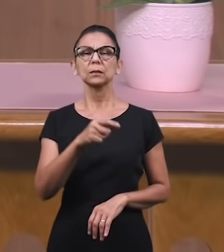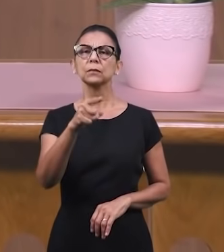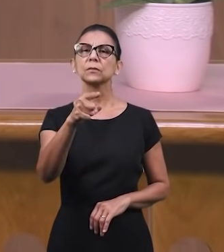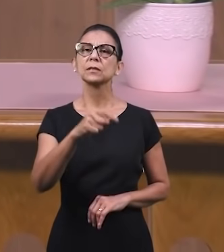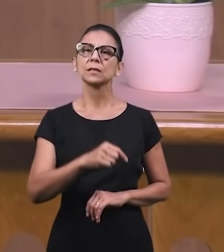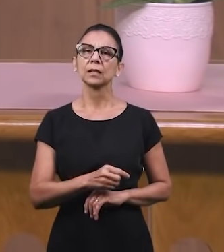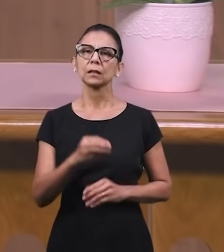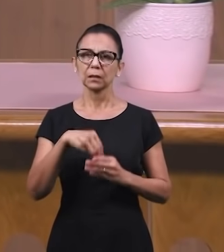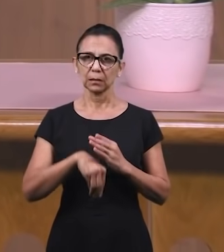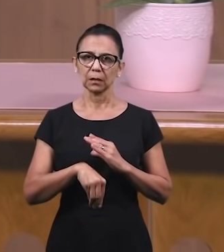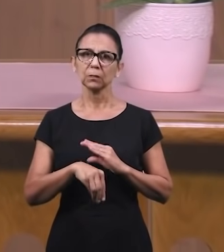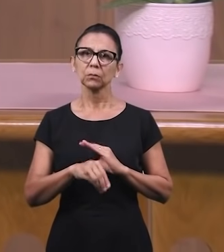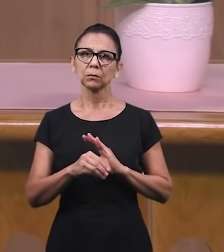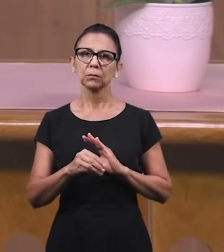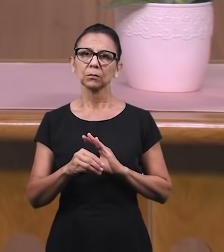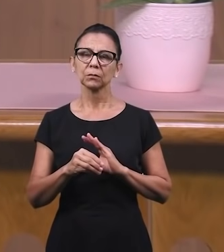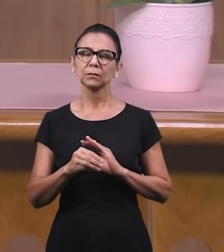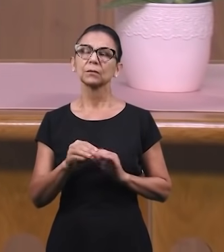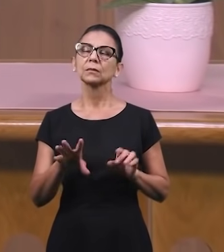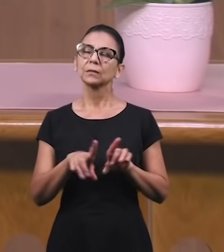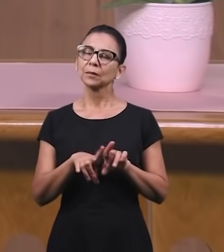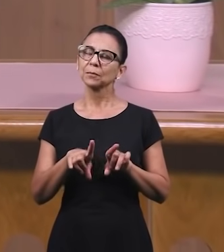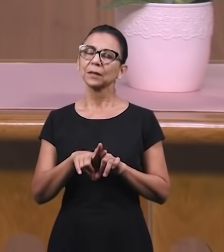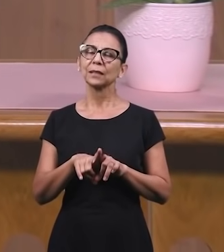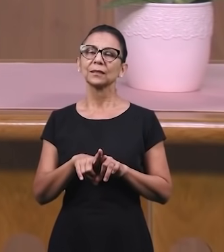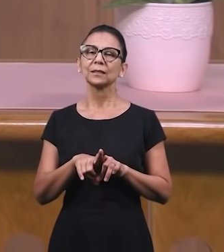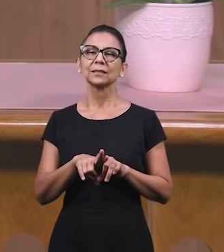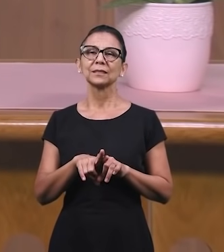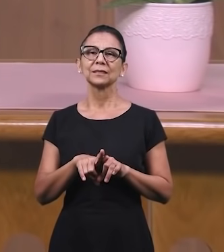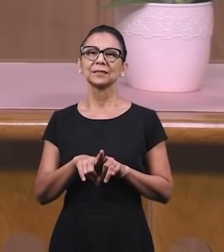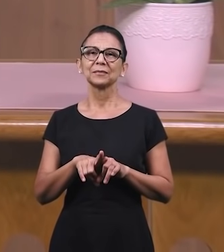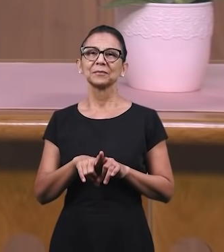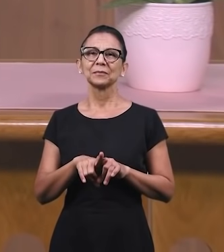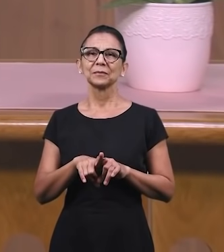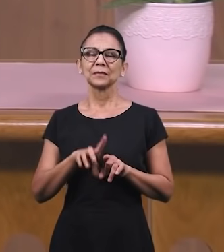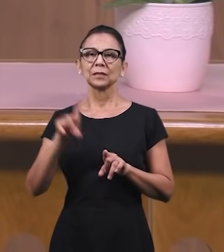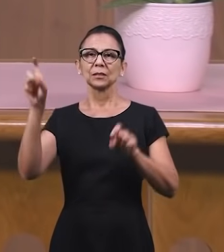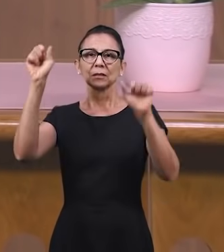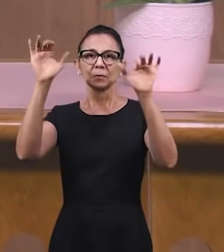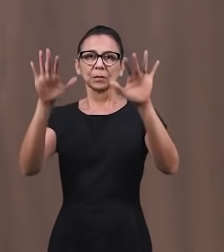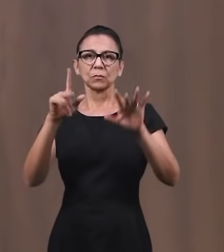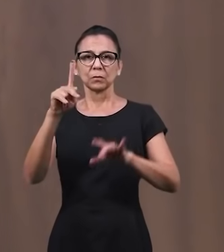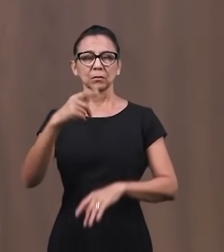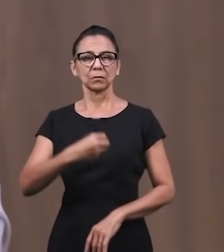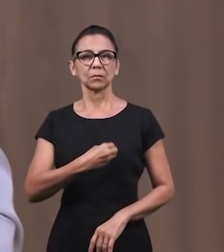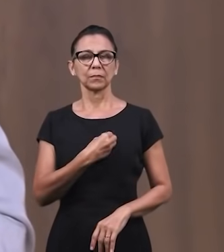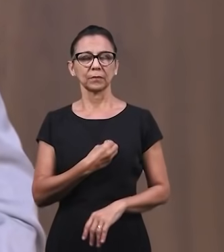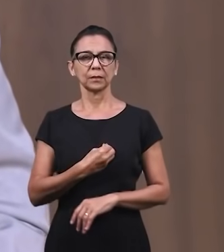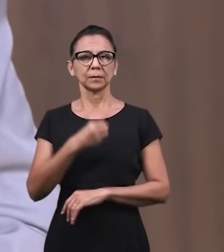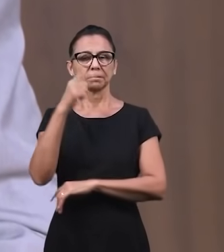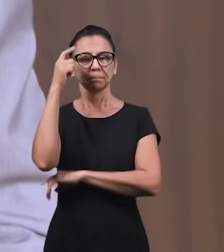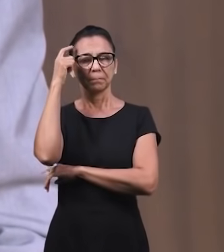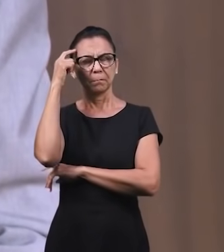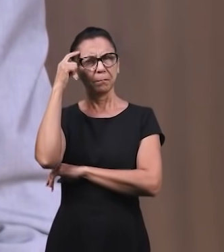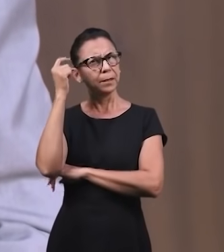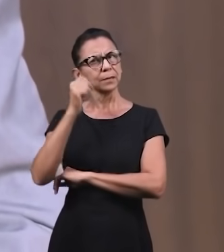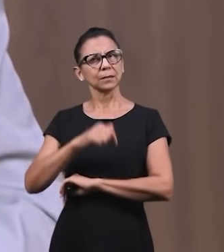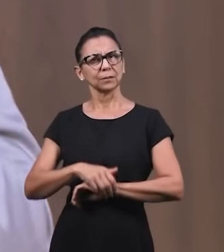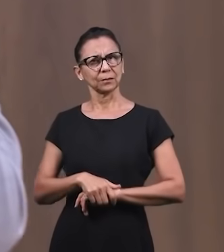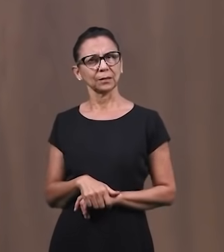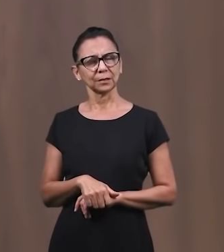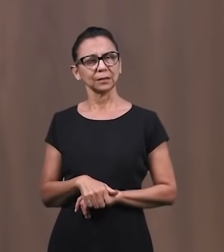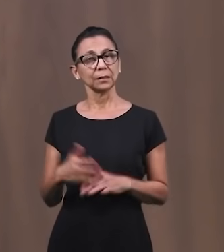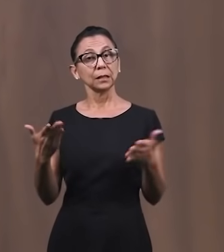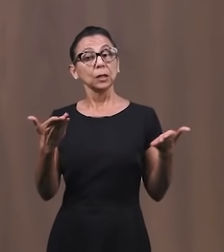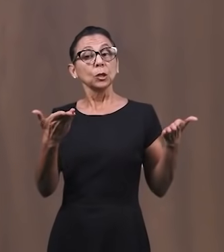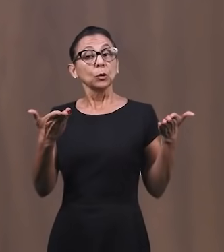te dizer, você está neste projeto. Deus tem uma bênção para a sua vida. Reflita sobre isso. Eu